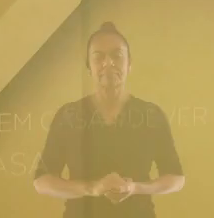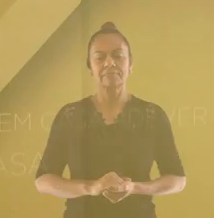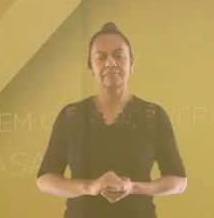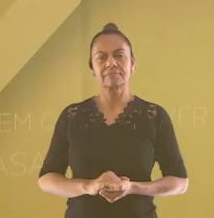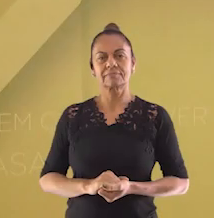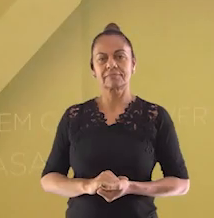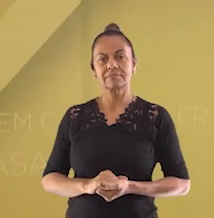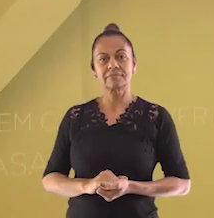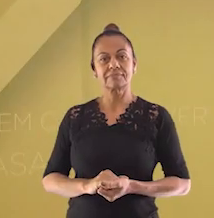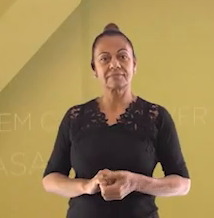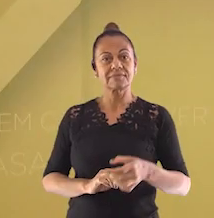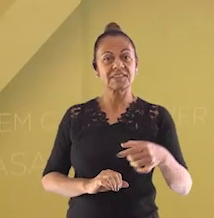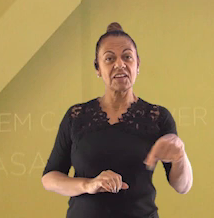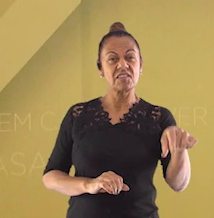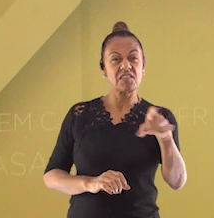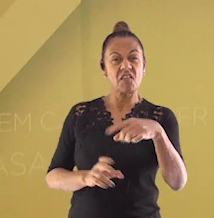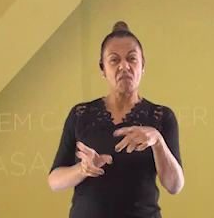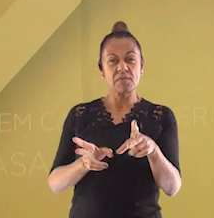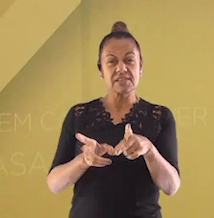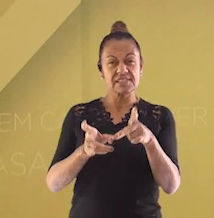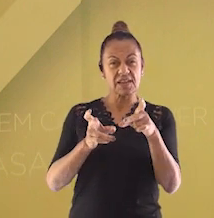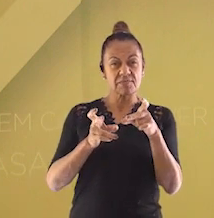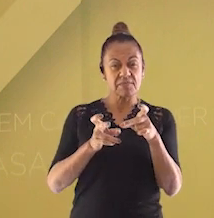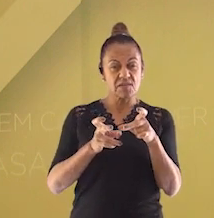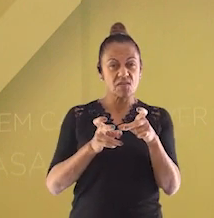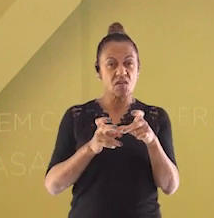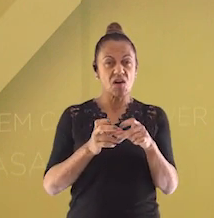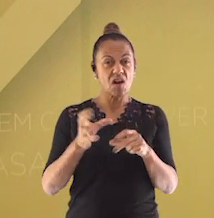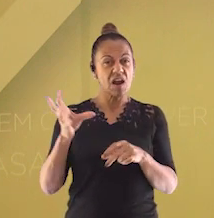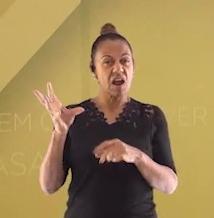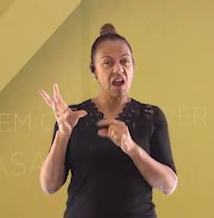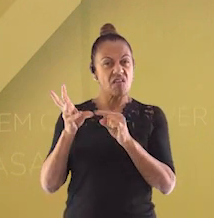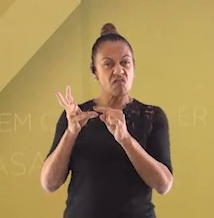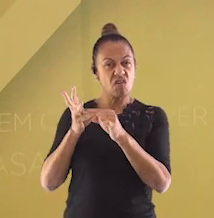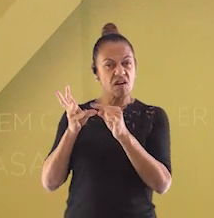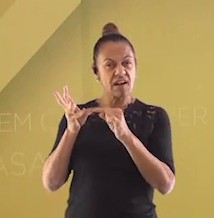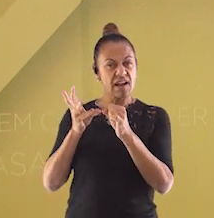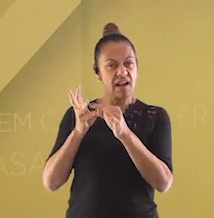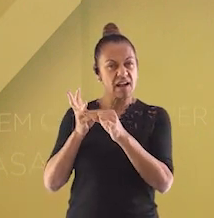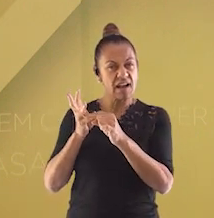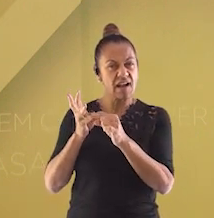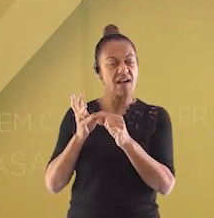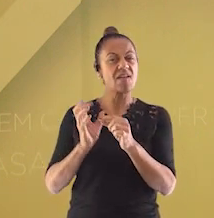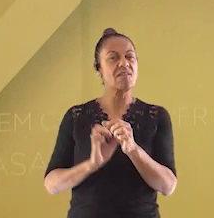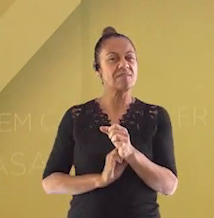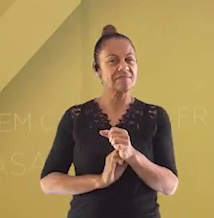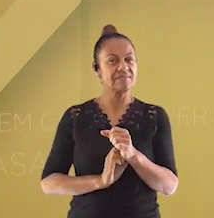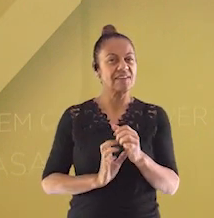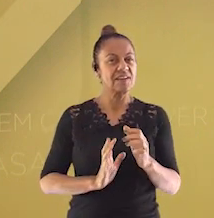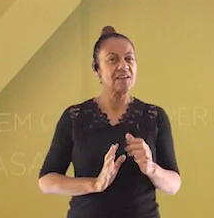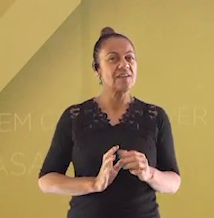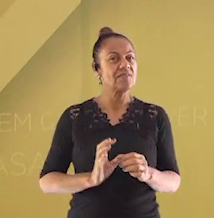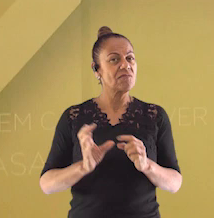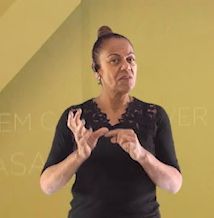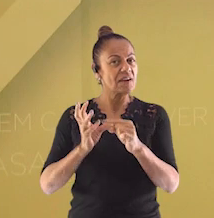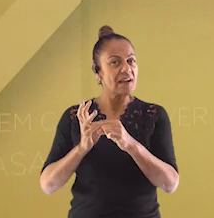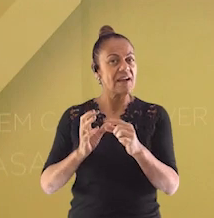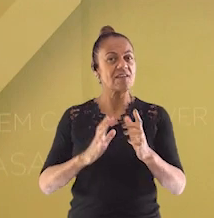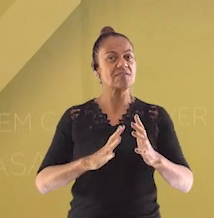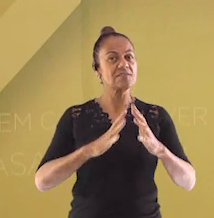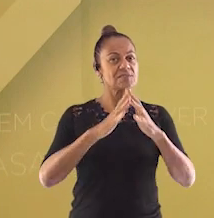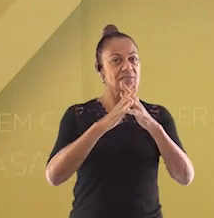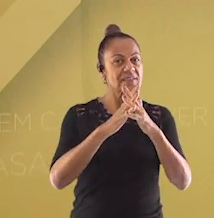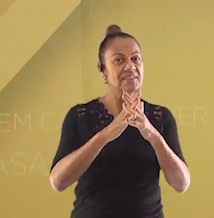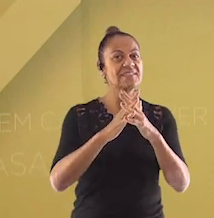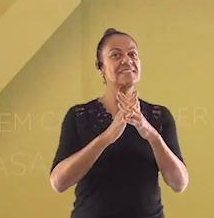quem percebeu um sanduíche de vogal e lembrou-se que nesses casos se Dobra a última letra acertou